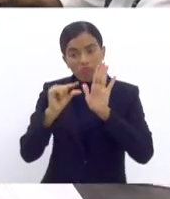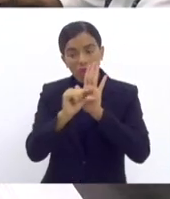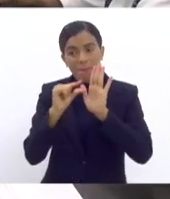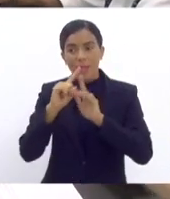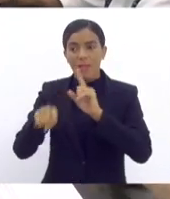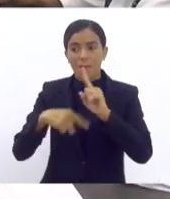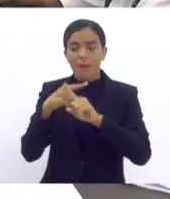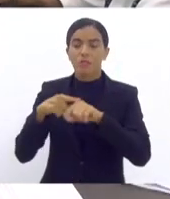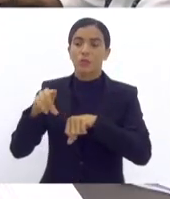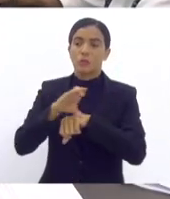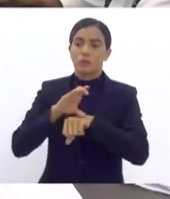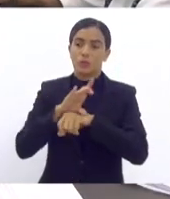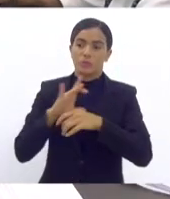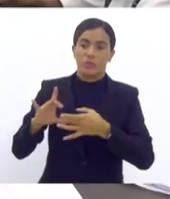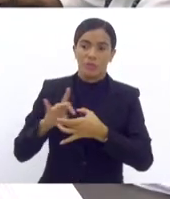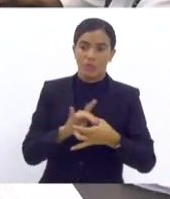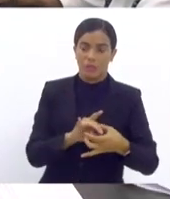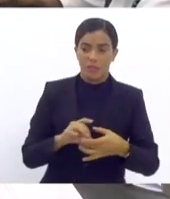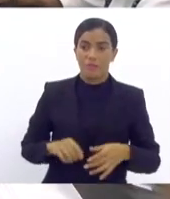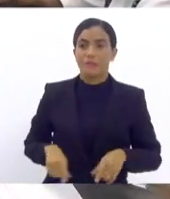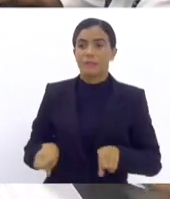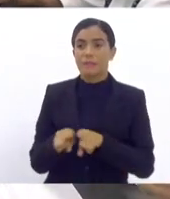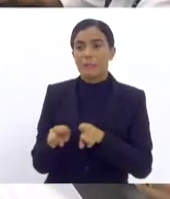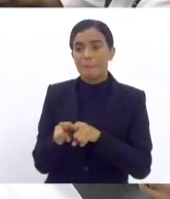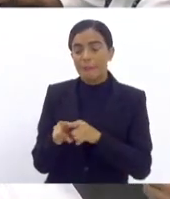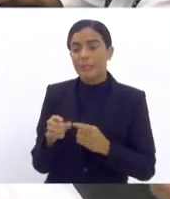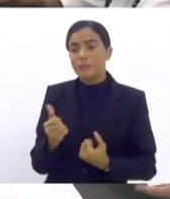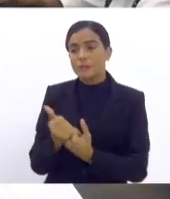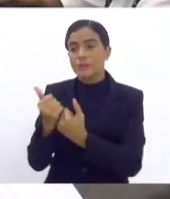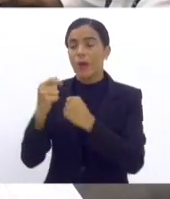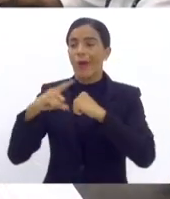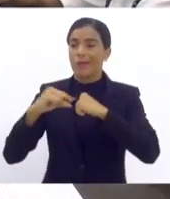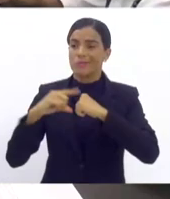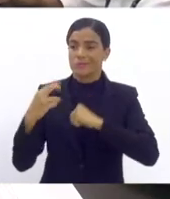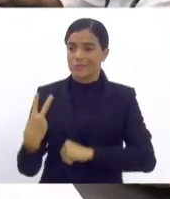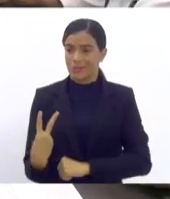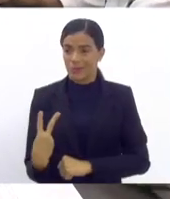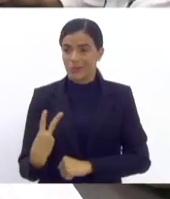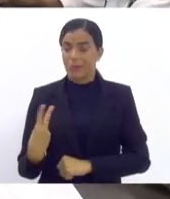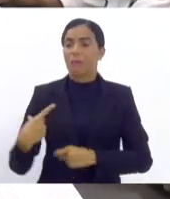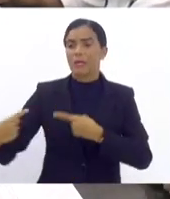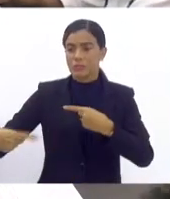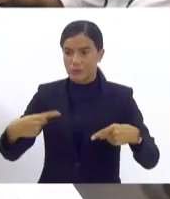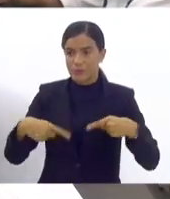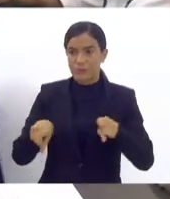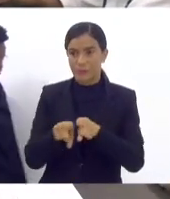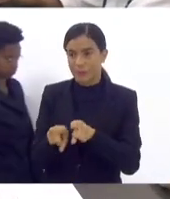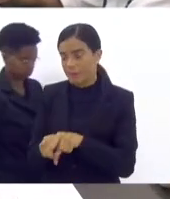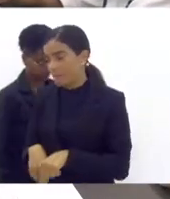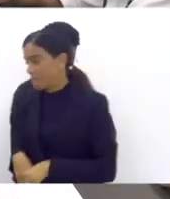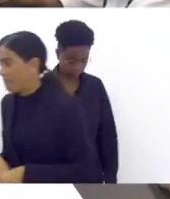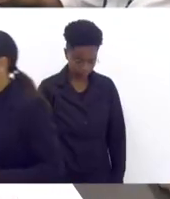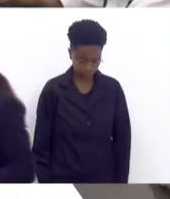em autorizativo e suprimindo o artigo 2º do projeto de lei. Para discutir também. Para discutir, deputado Mink. Projeto de lei